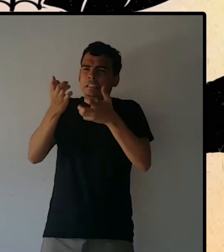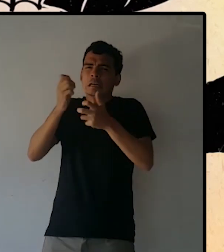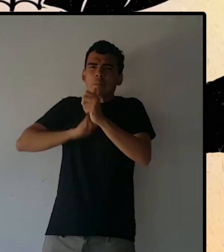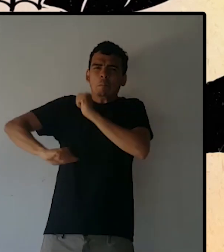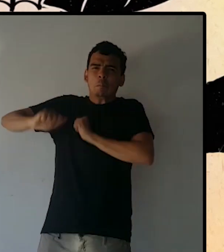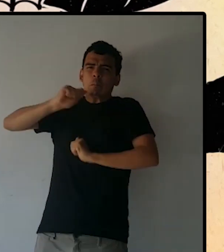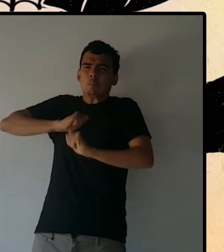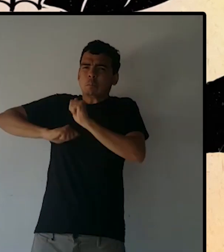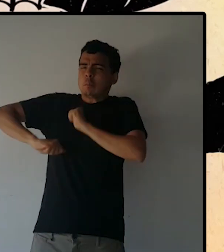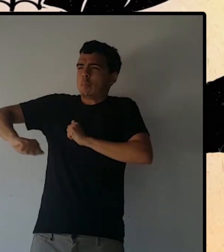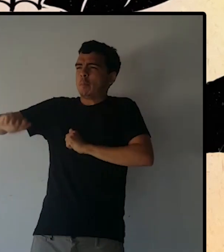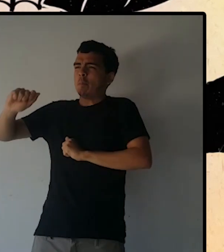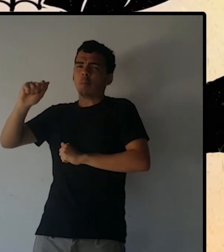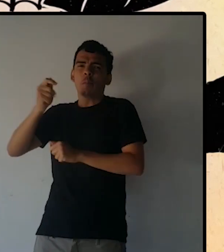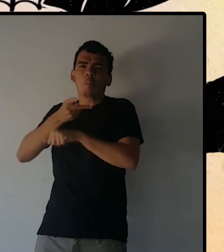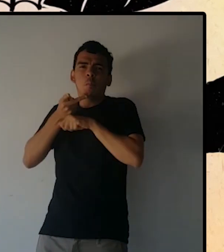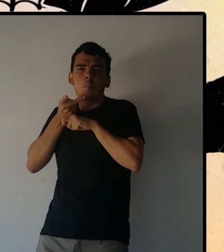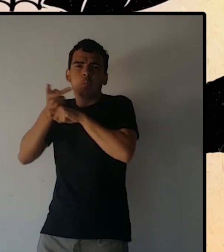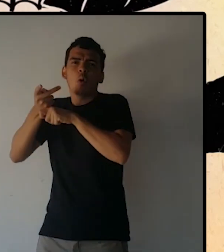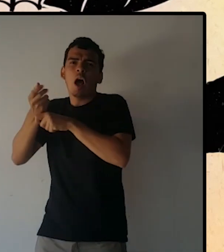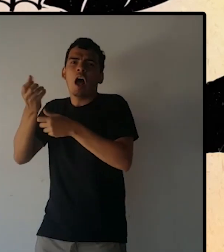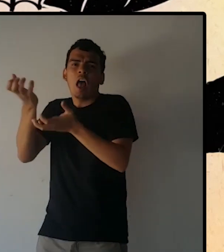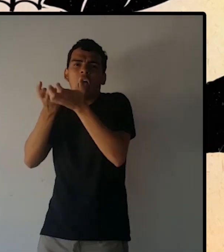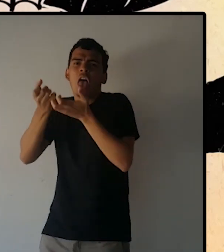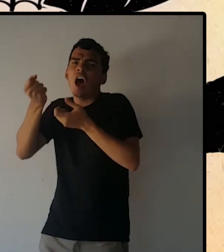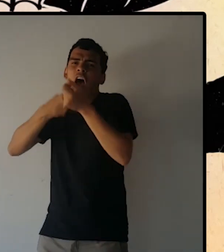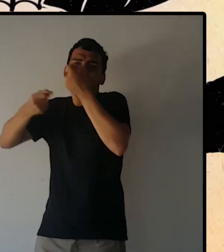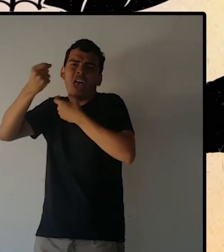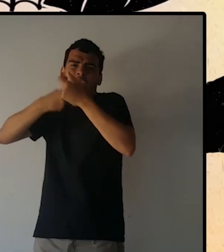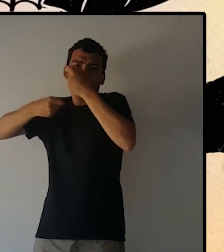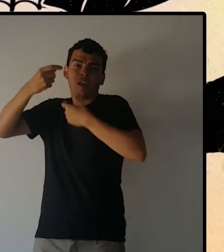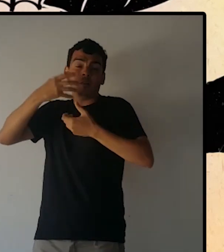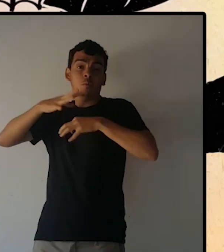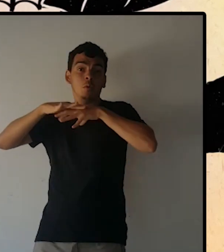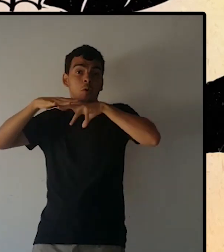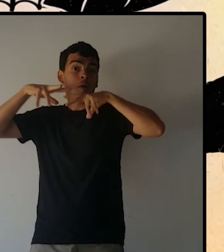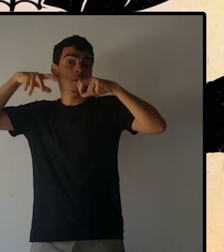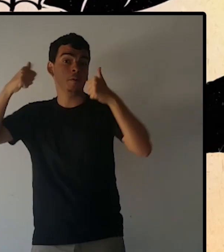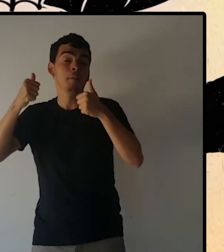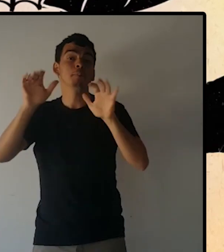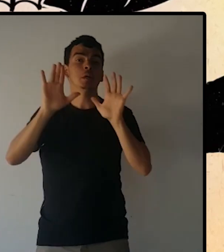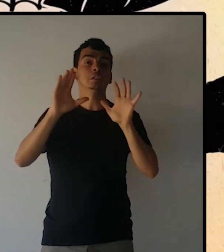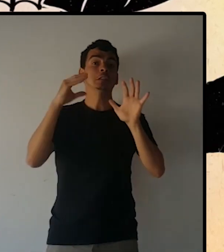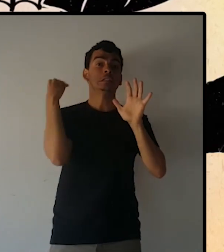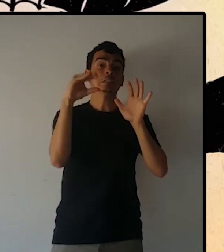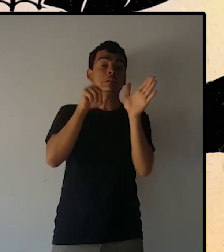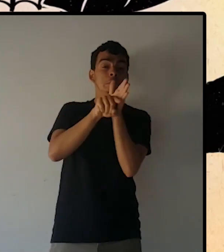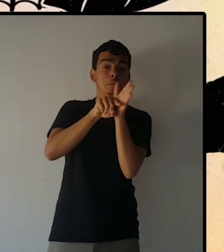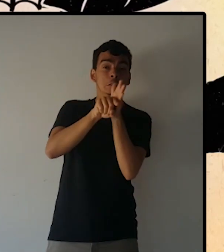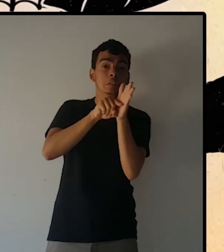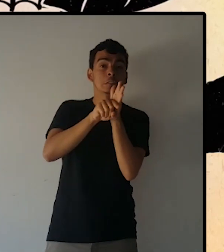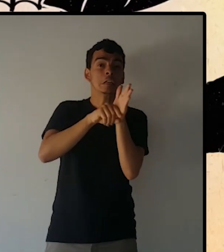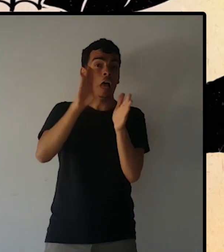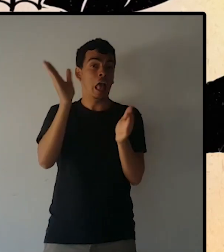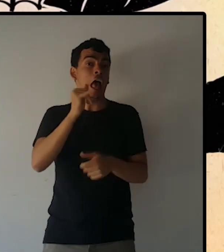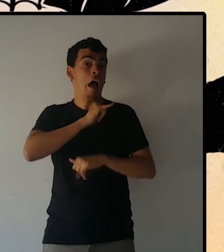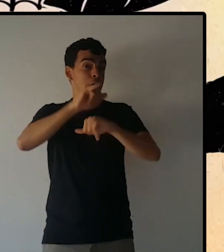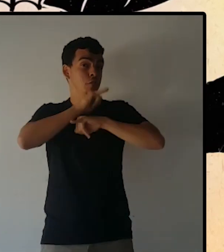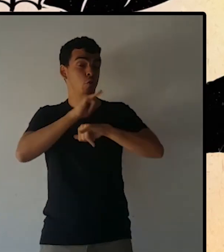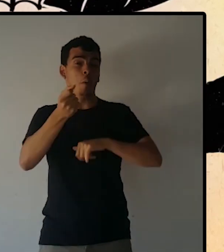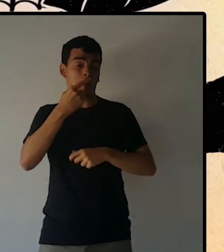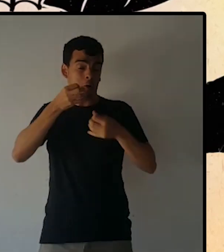e procura um tratamento eficiente. As evidências científicas apontam que ainda não